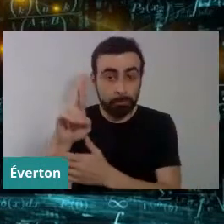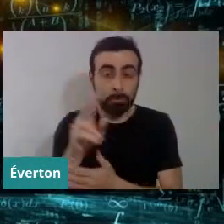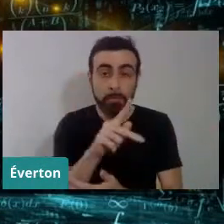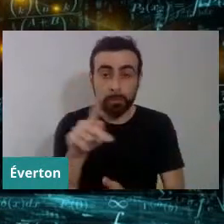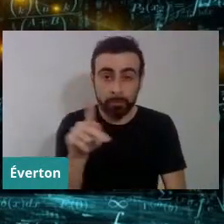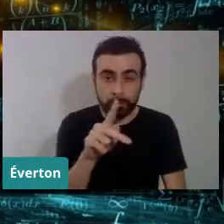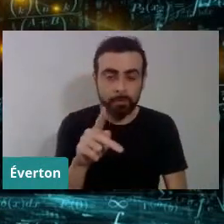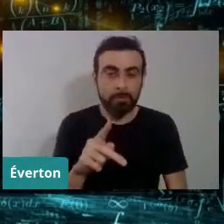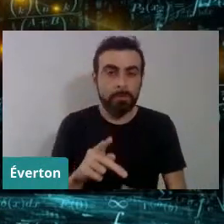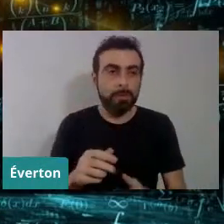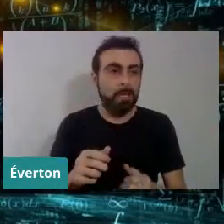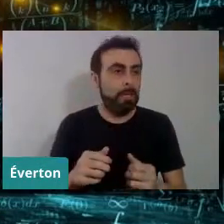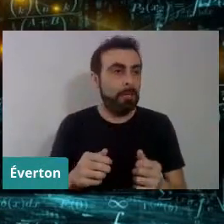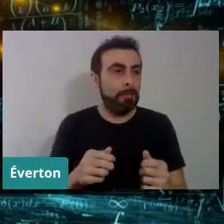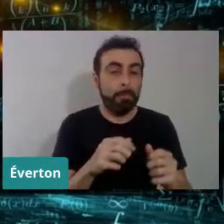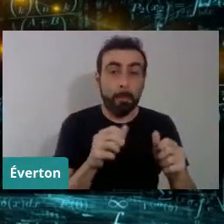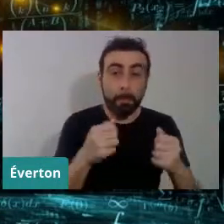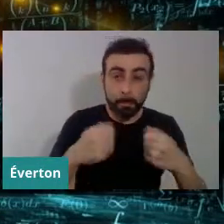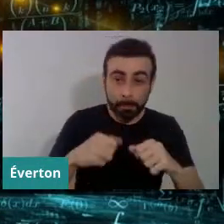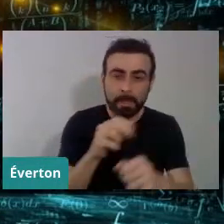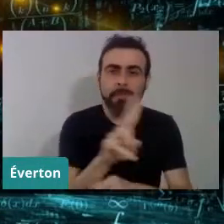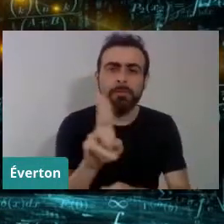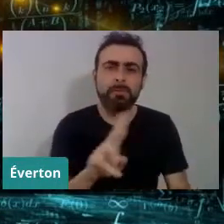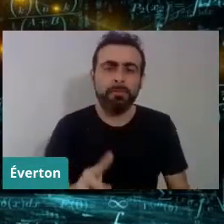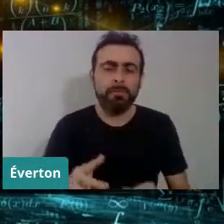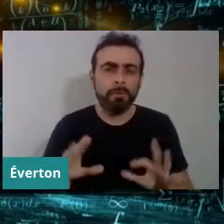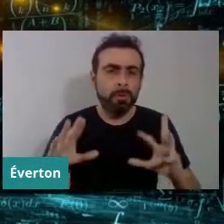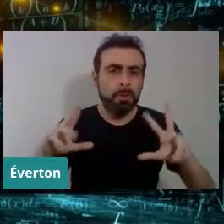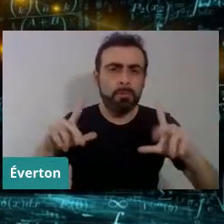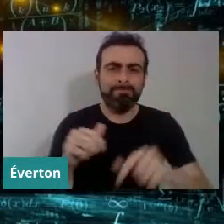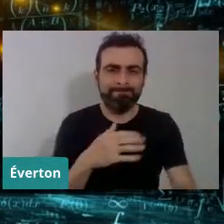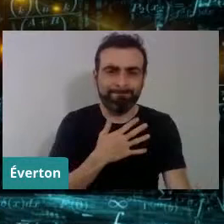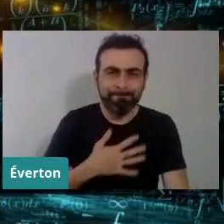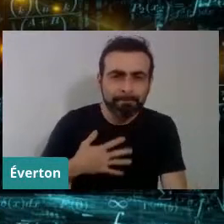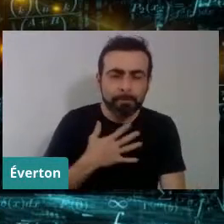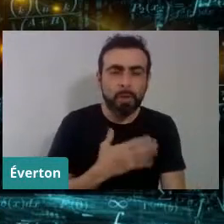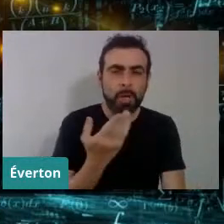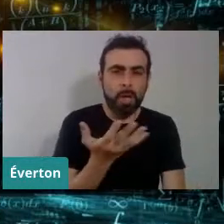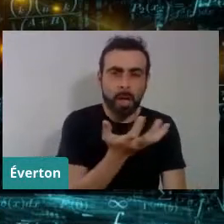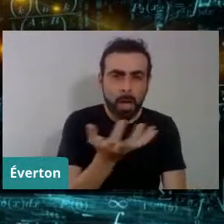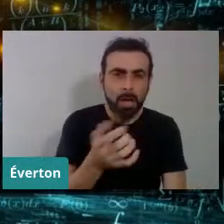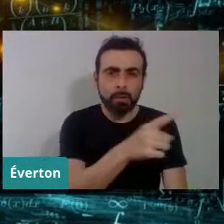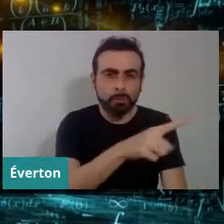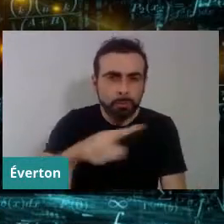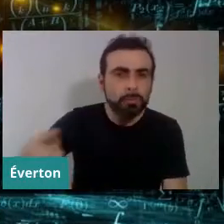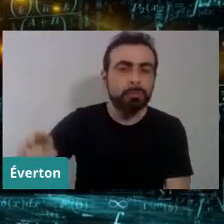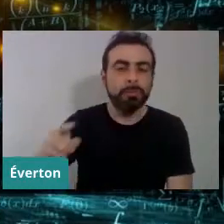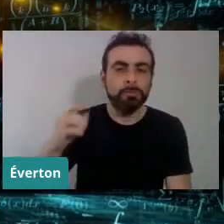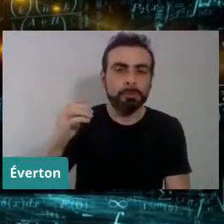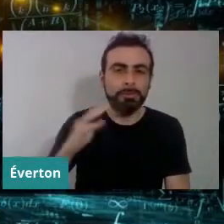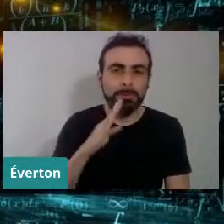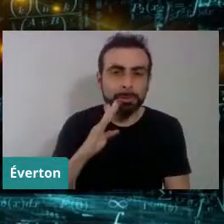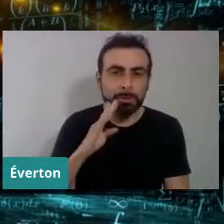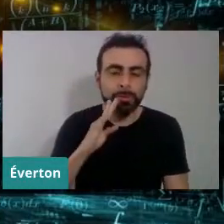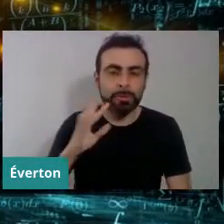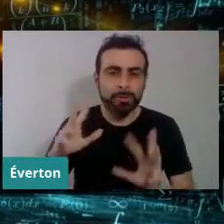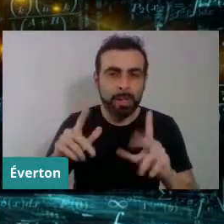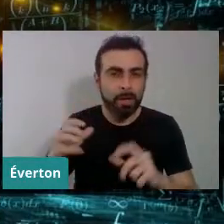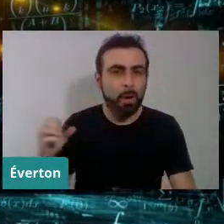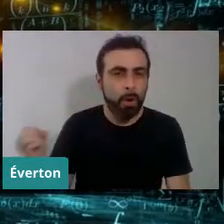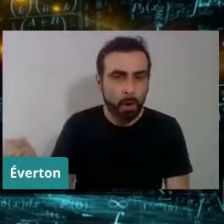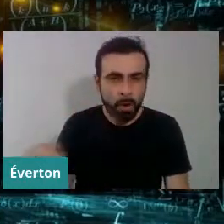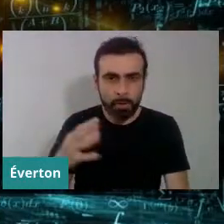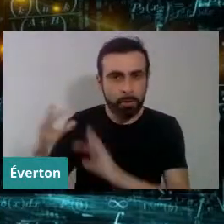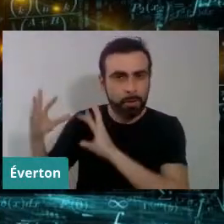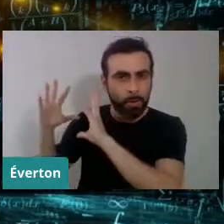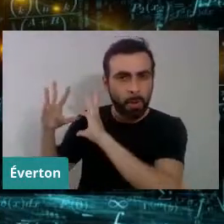que eu gostaria de nomeá-los na íntegra, para que todos conhecessem a nova geração que faz